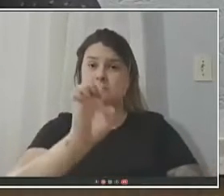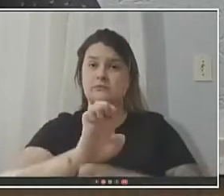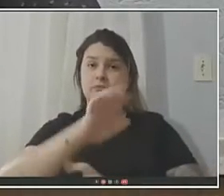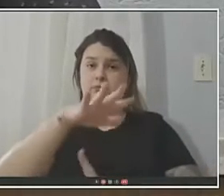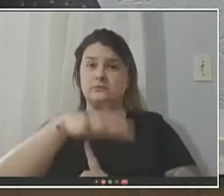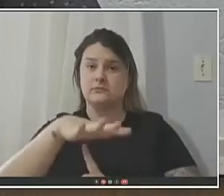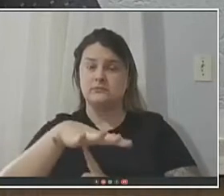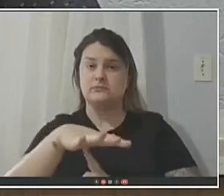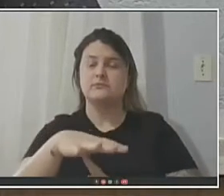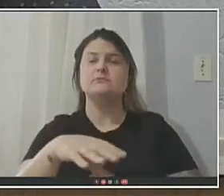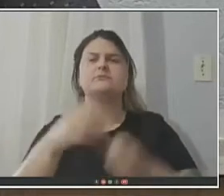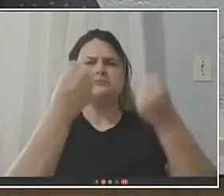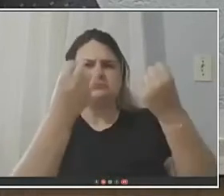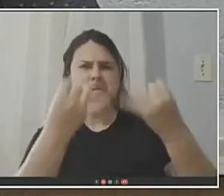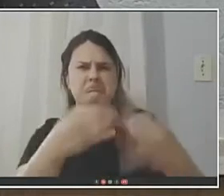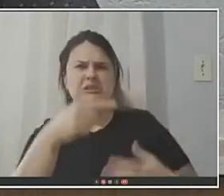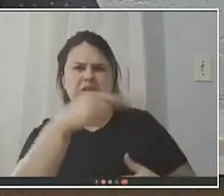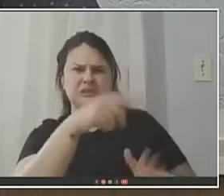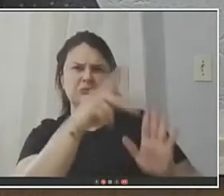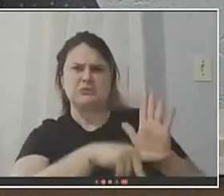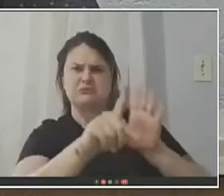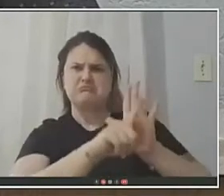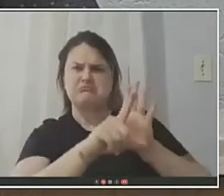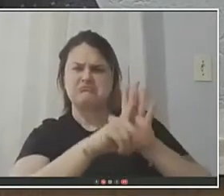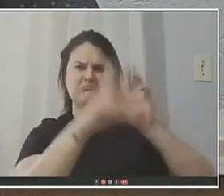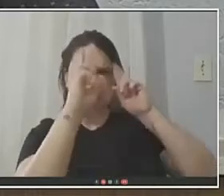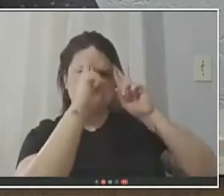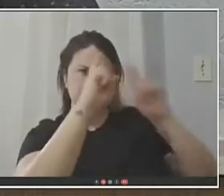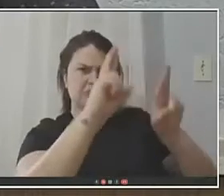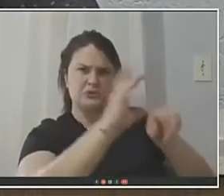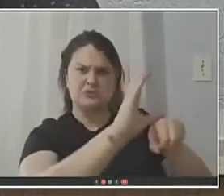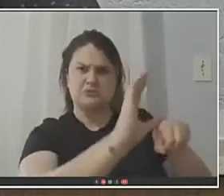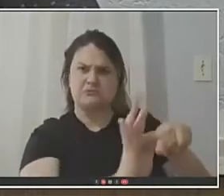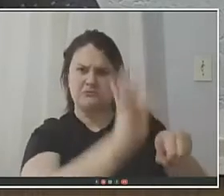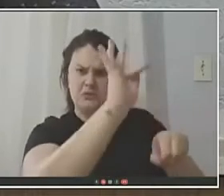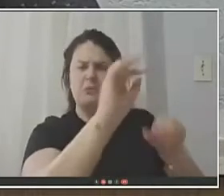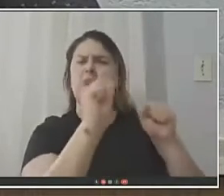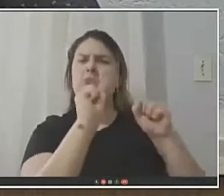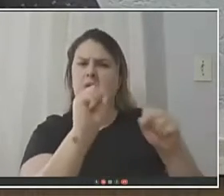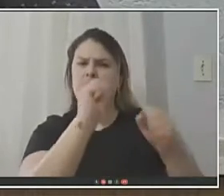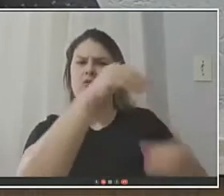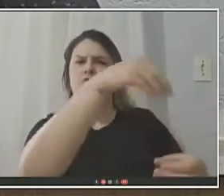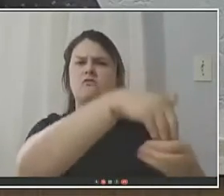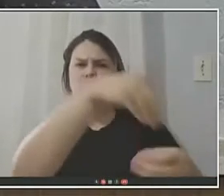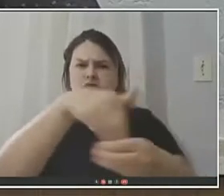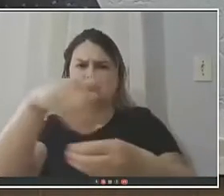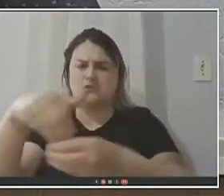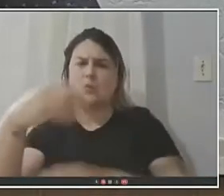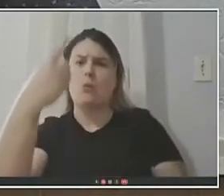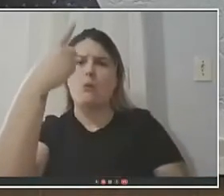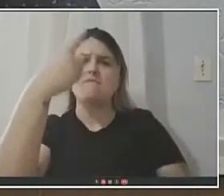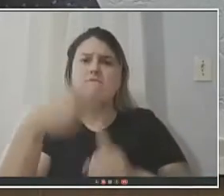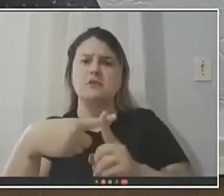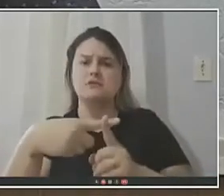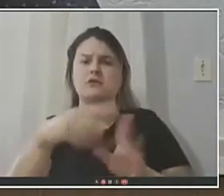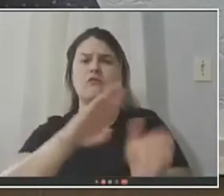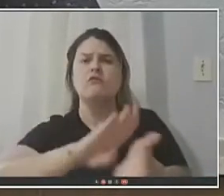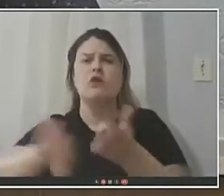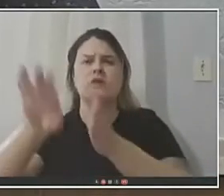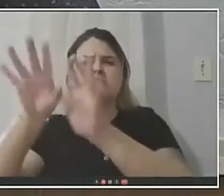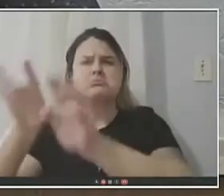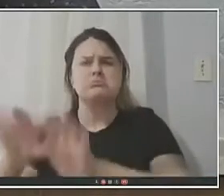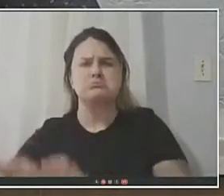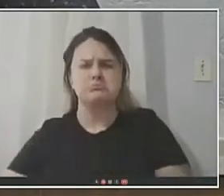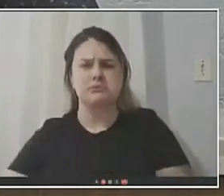Fundamentação. O projeto de lei é legal e é constitucional devendo mesmo seguir para a votação em turno único com dispensa da redação